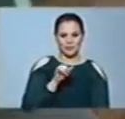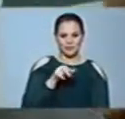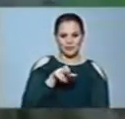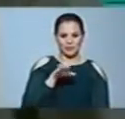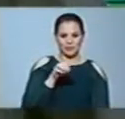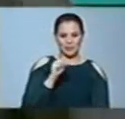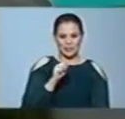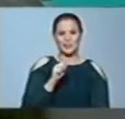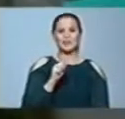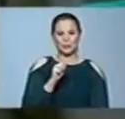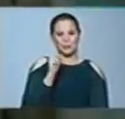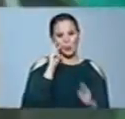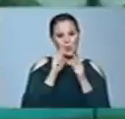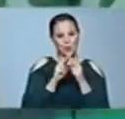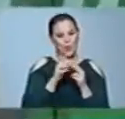baixo